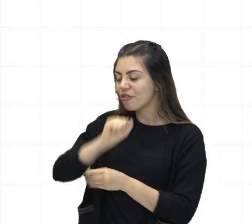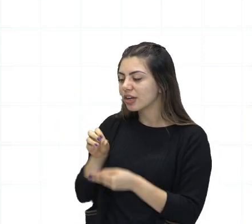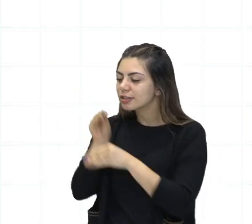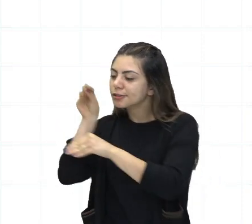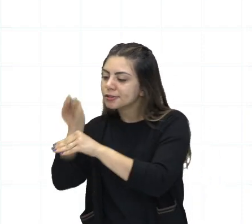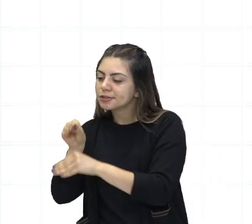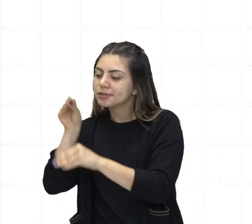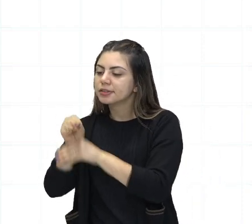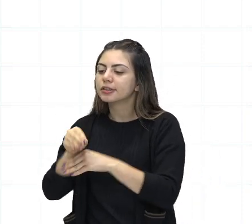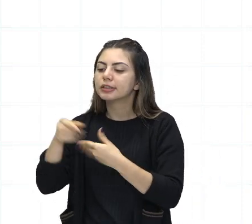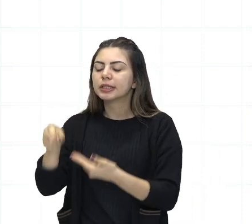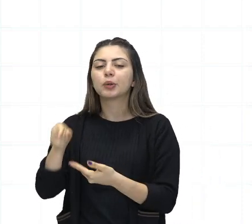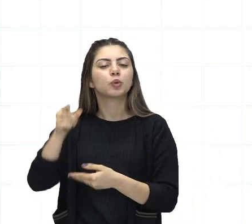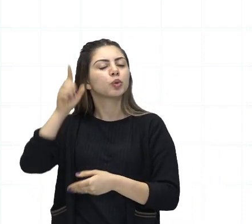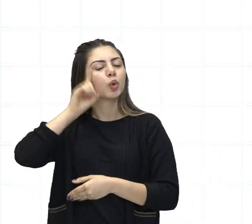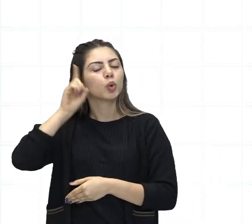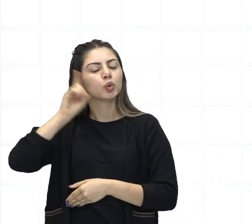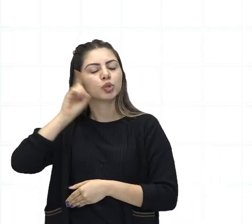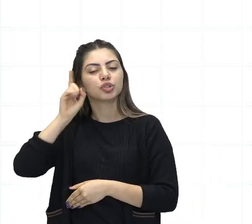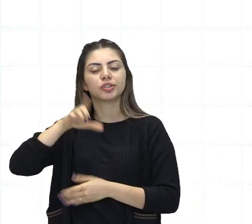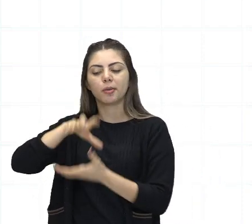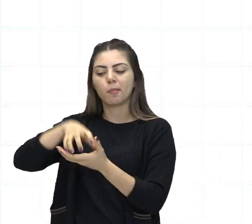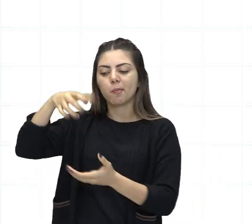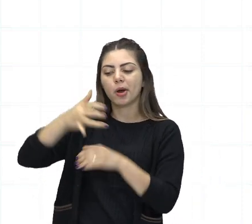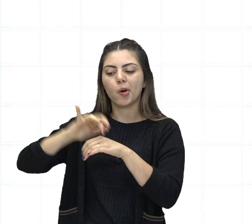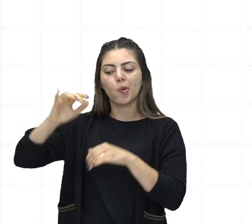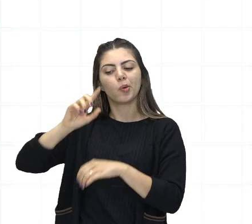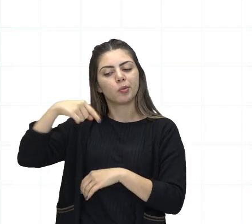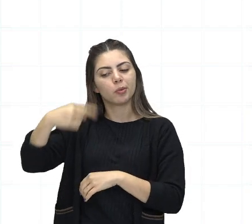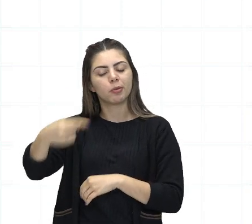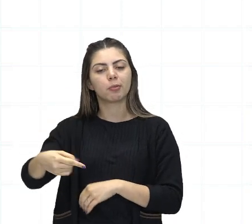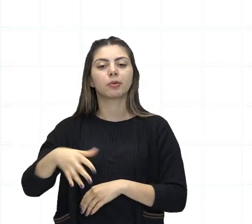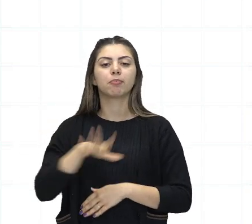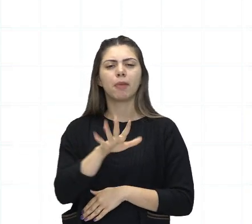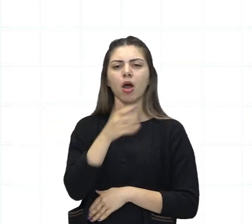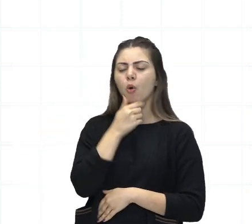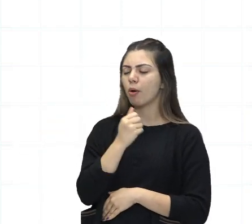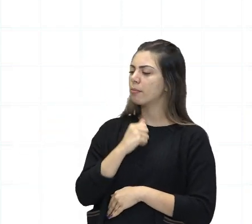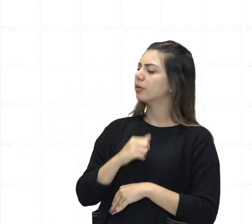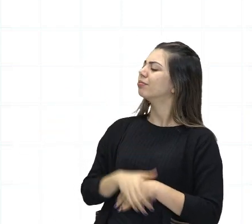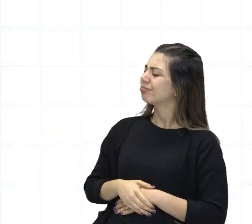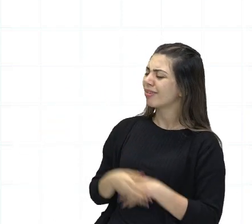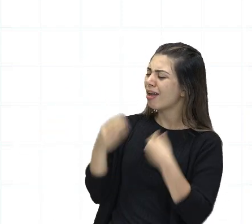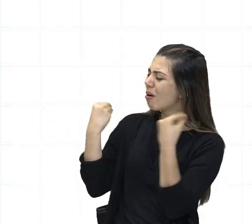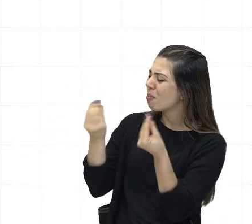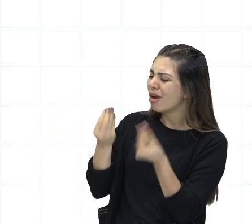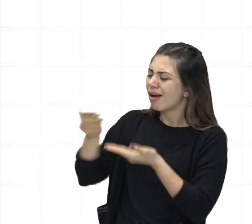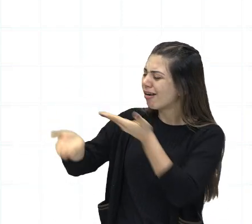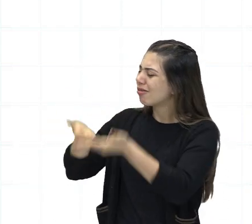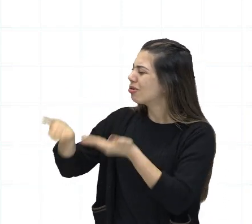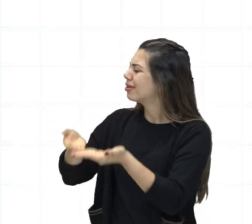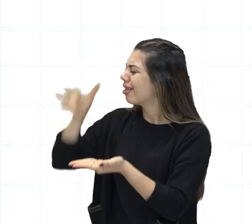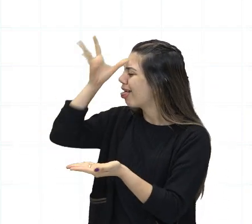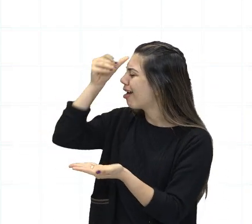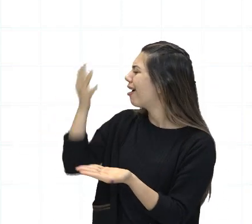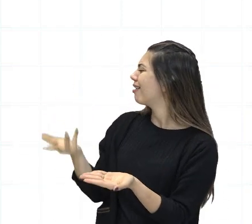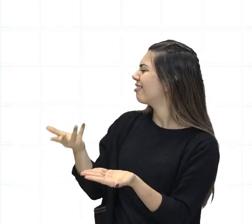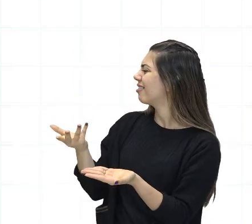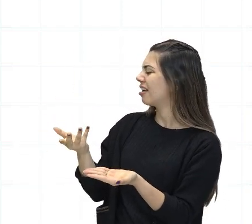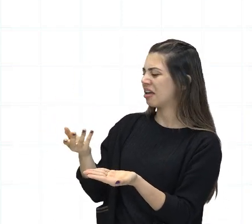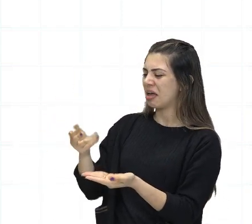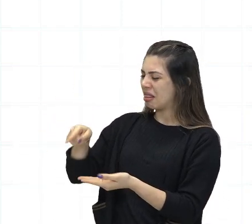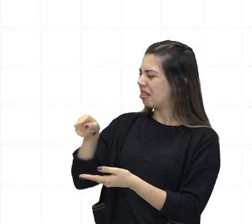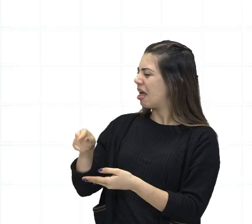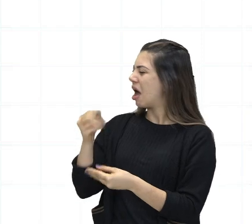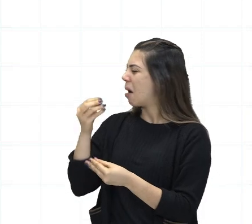todos os dias a galinha botava um ovo de ouro. Vai que o marido disse: "Pra que esse luxo com a galinha? Nunca vi